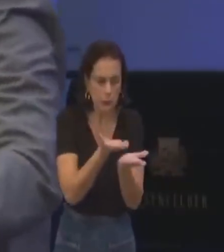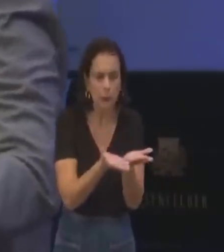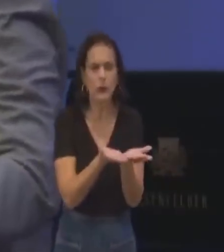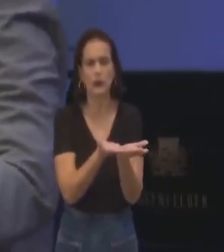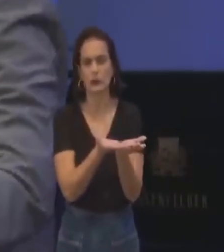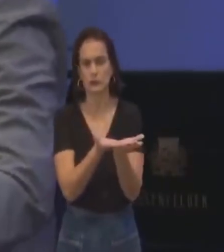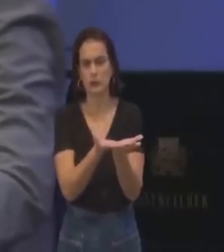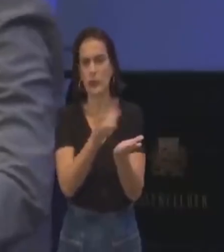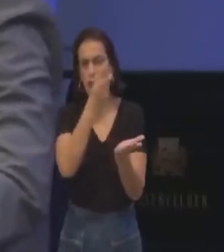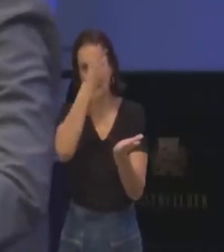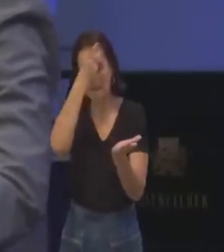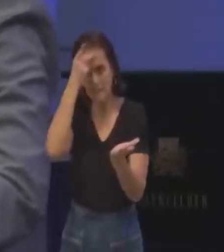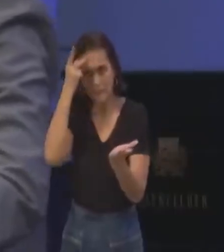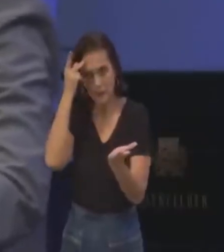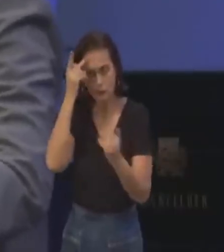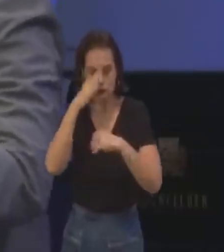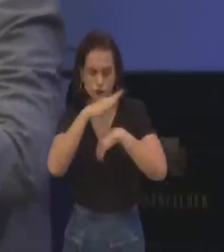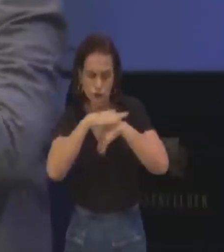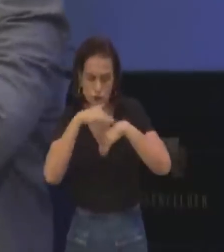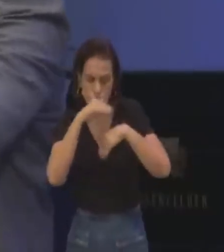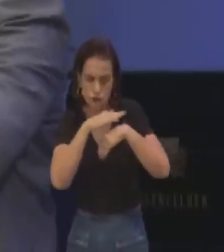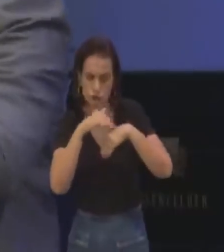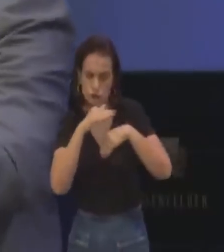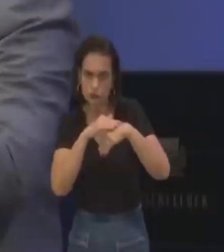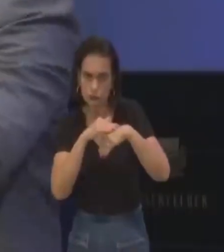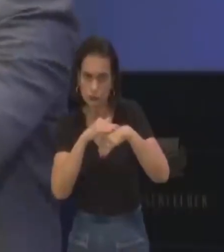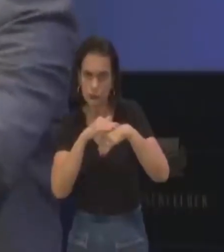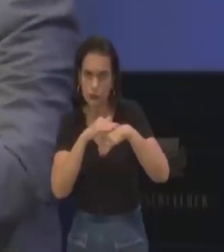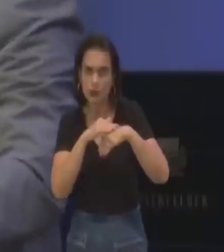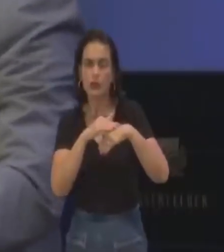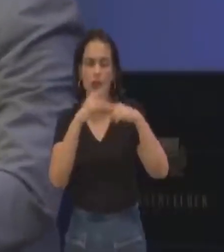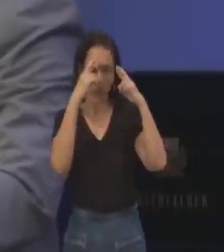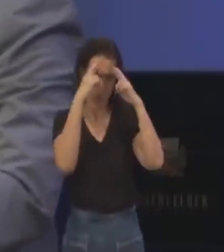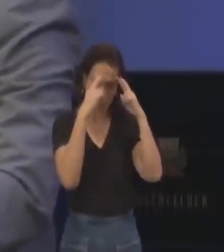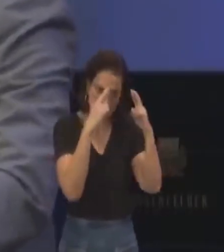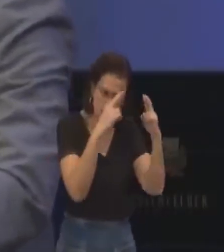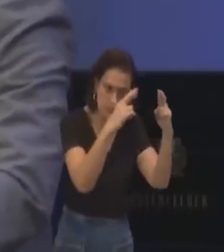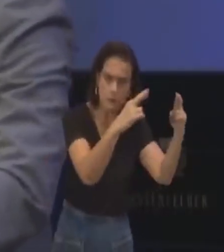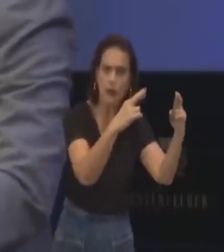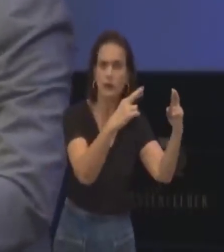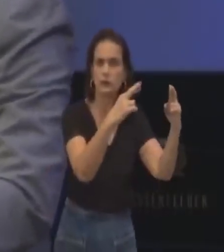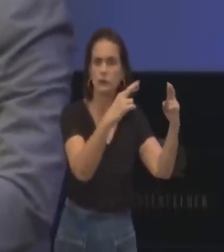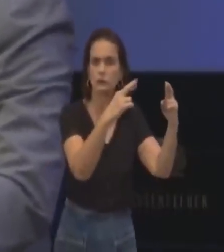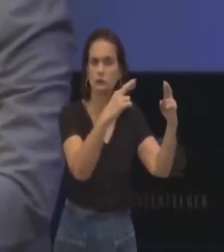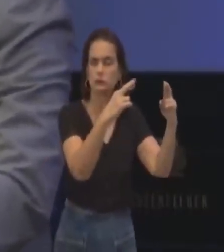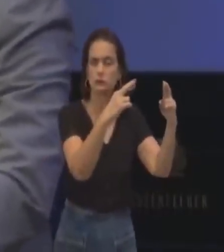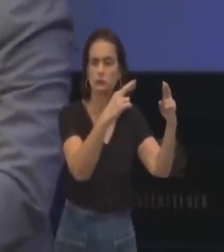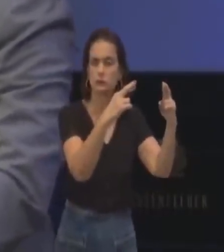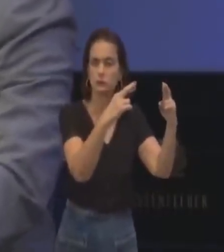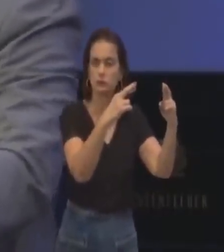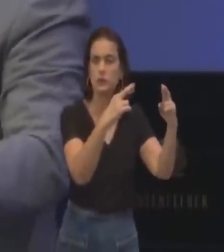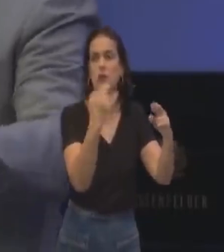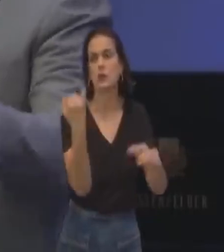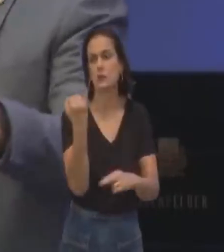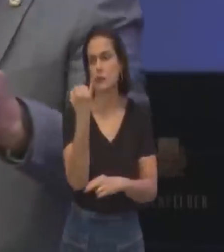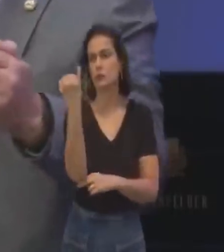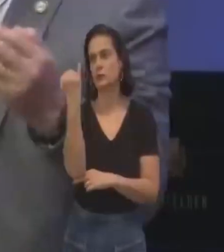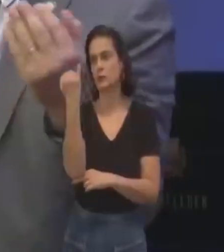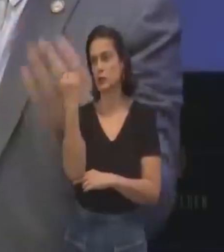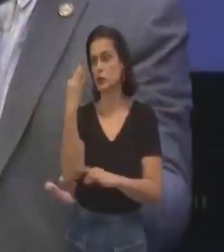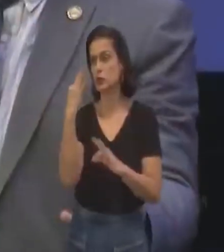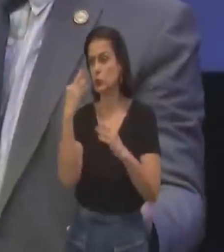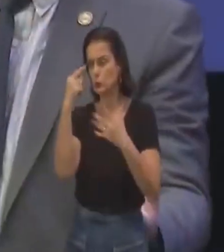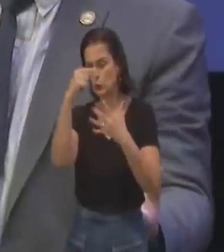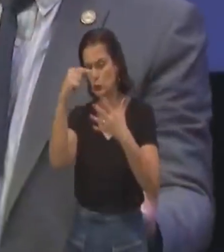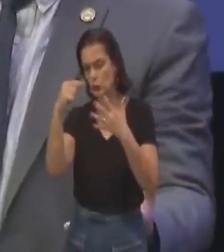as pessoas que estão à nossa volta, quando nós nos referimos com respeito às pessoas, isso é muito importante. Isto tudo faz